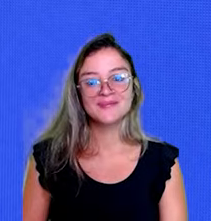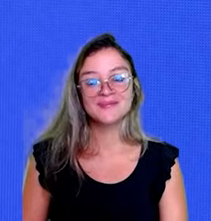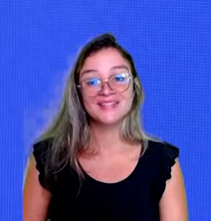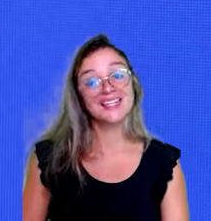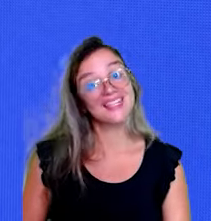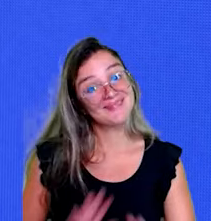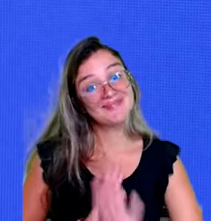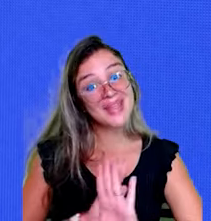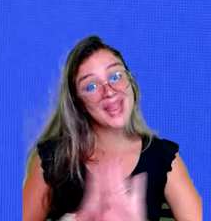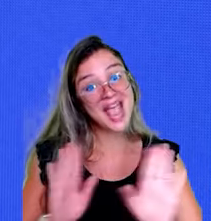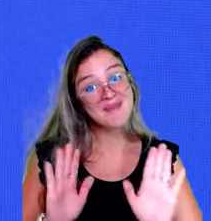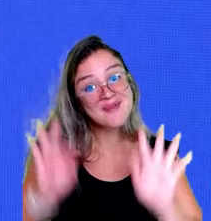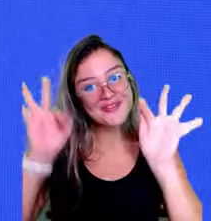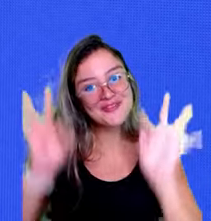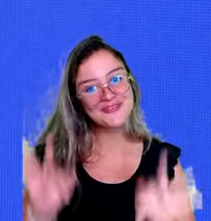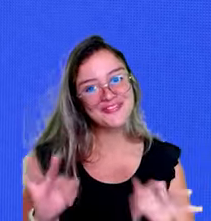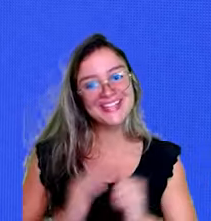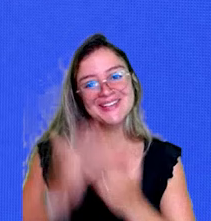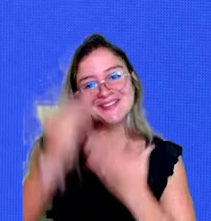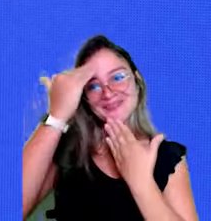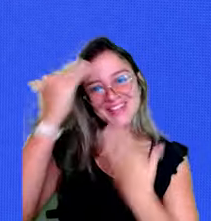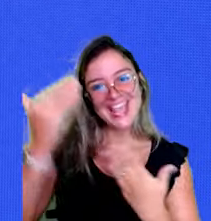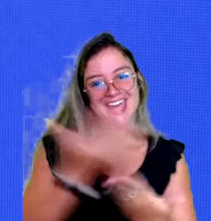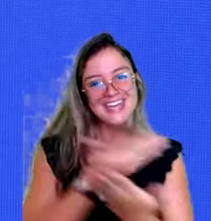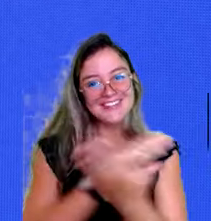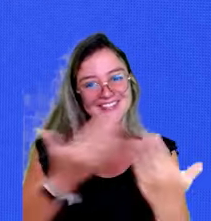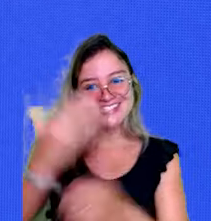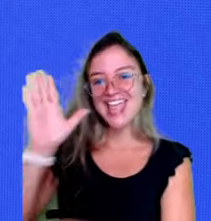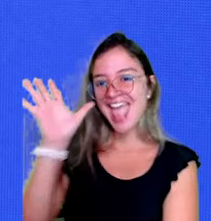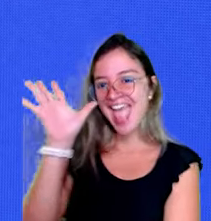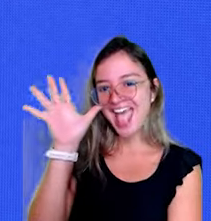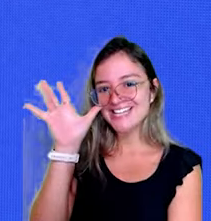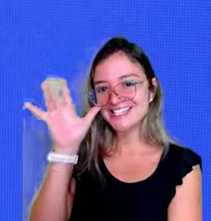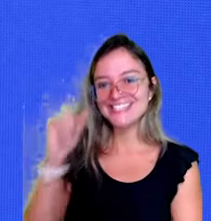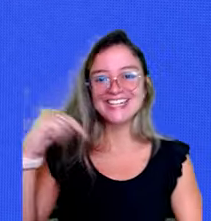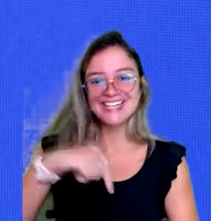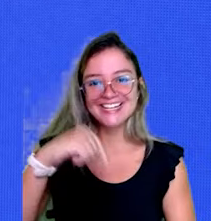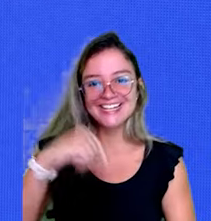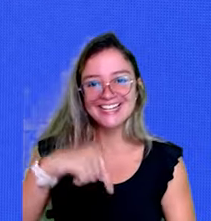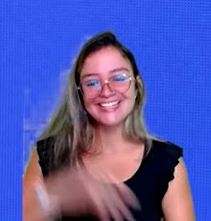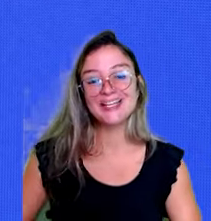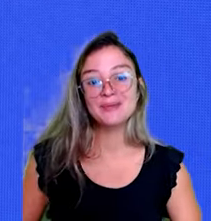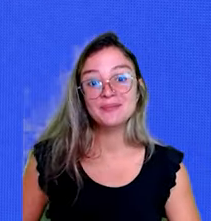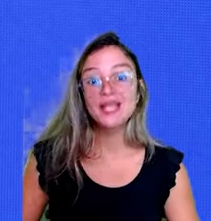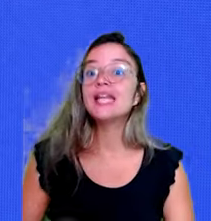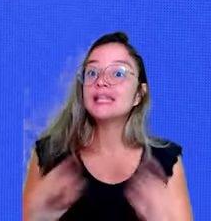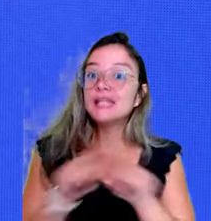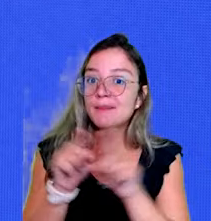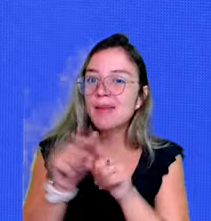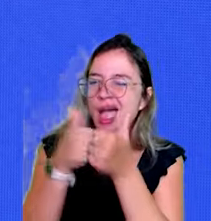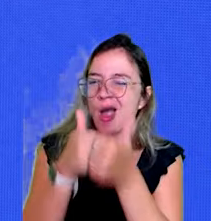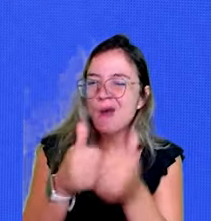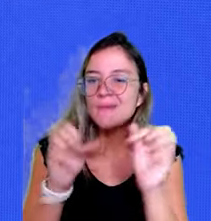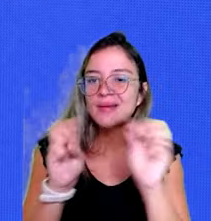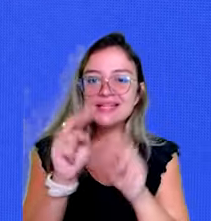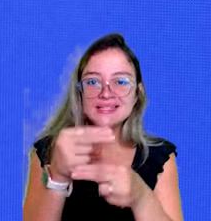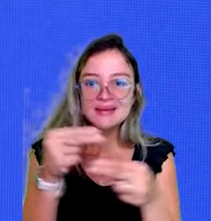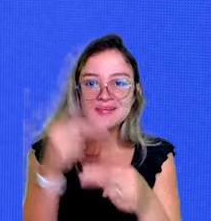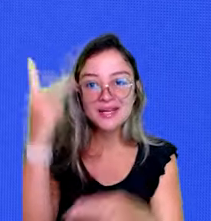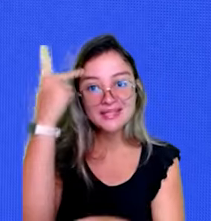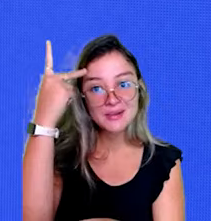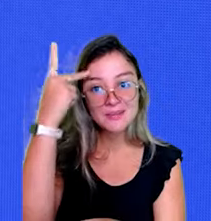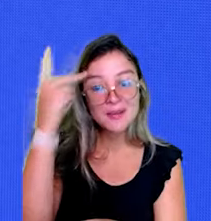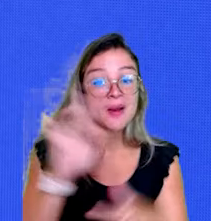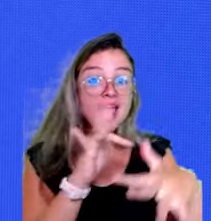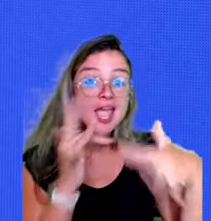Estamos terminando por aqui. Obrigada por acompanhar mais uma edição do nosso programa. Acompanhe o Sebrae São Paulo nas redes sociais